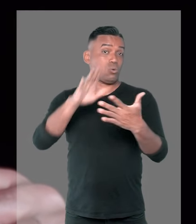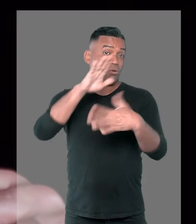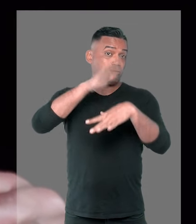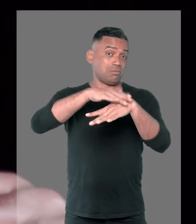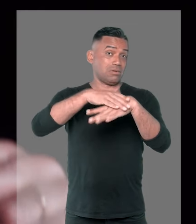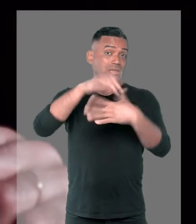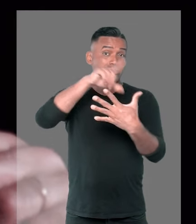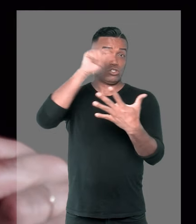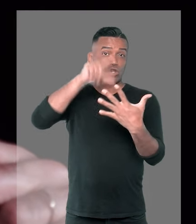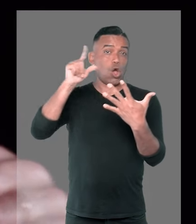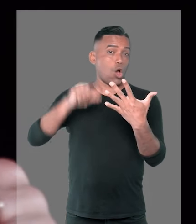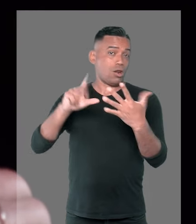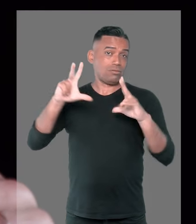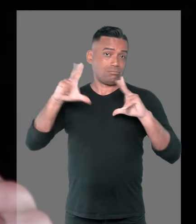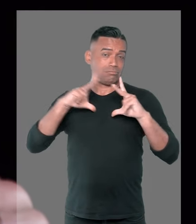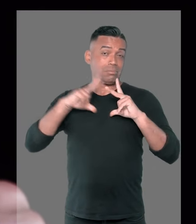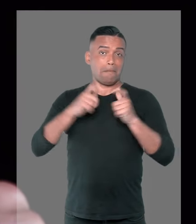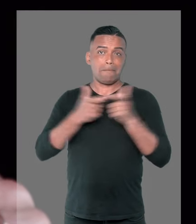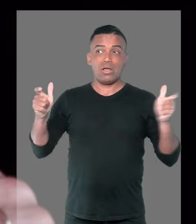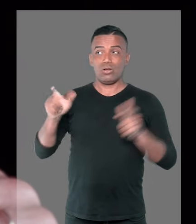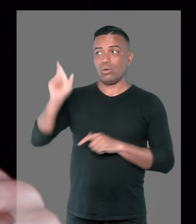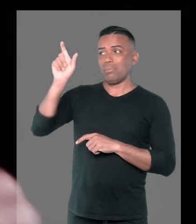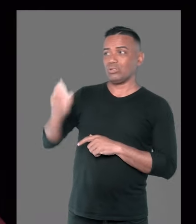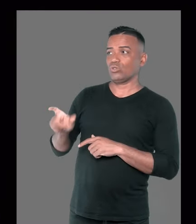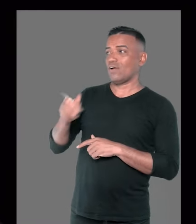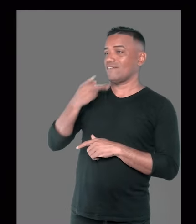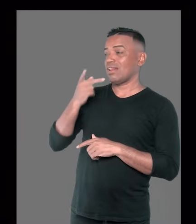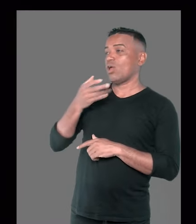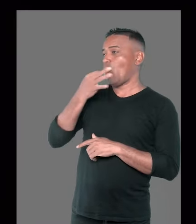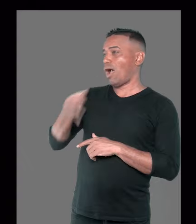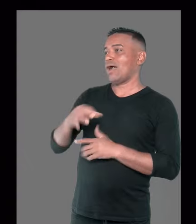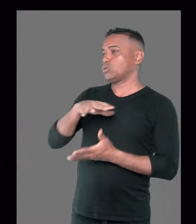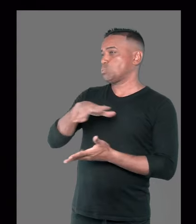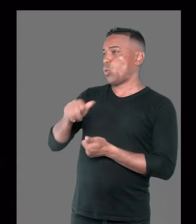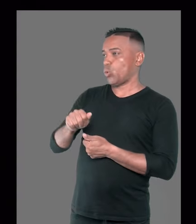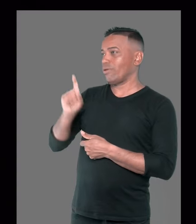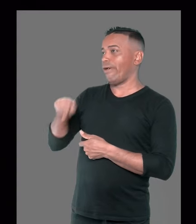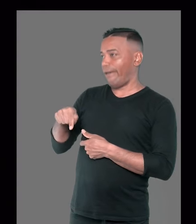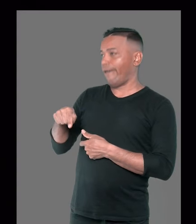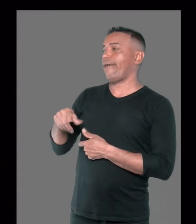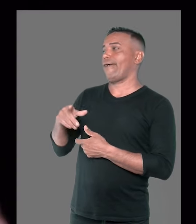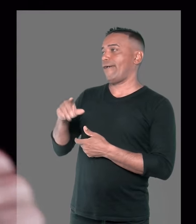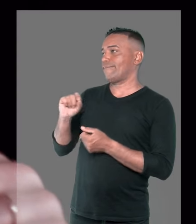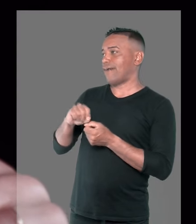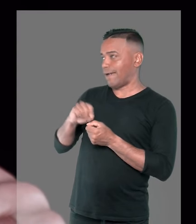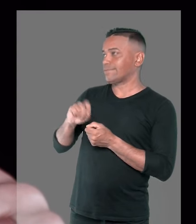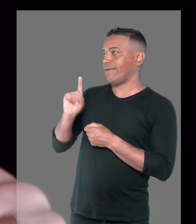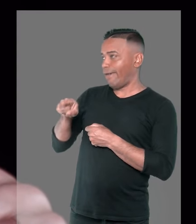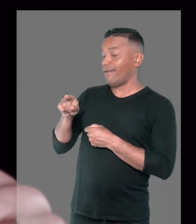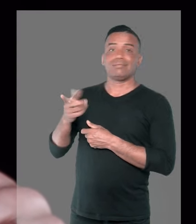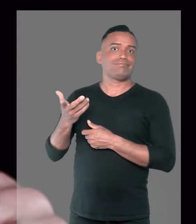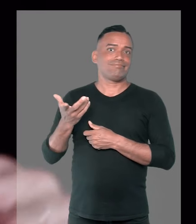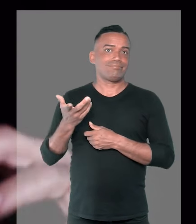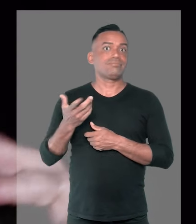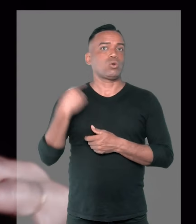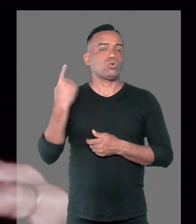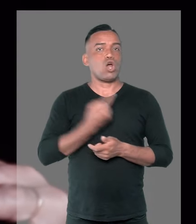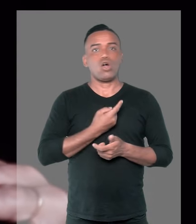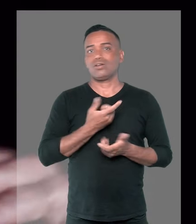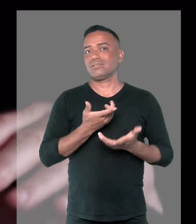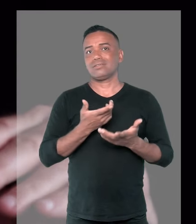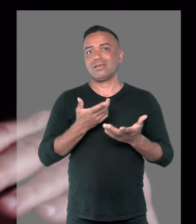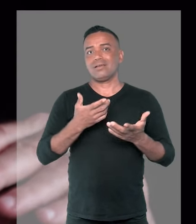pessoais ele é muito maior do que uma pessoa só dizendo eu acho que o mundo deveria funcionar assim nós estamos num num ambiente muito